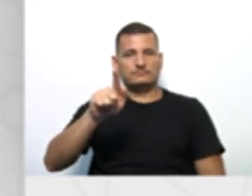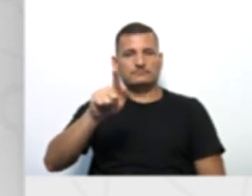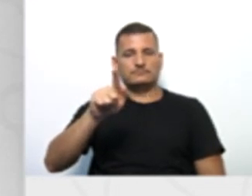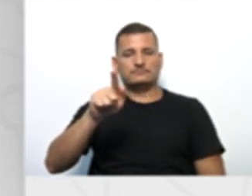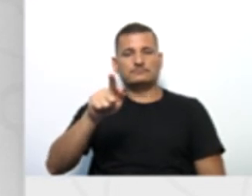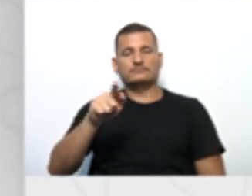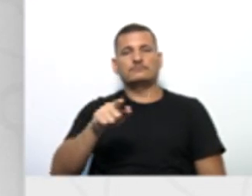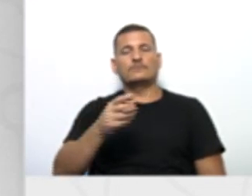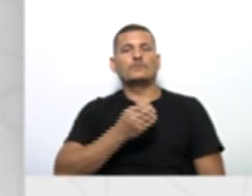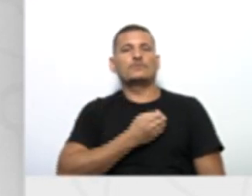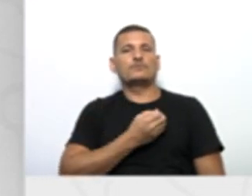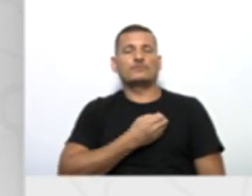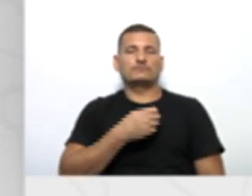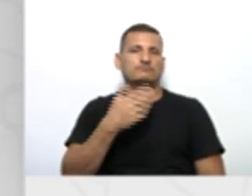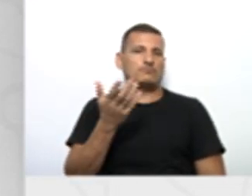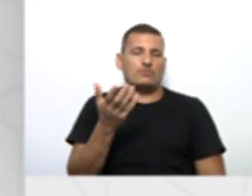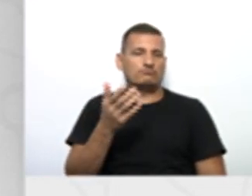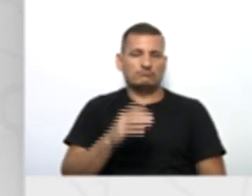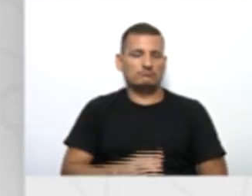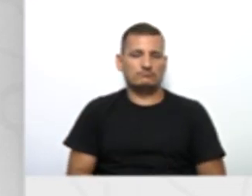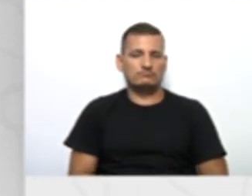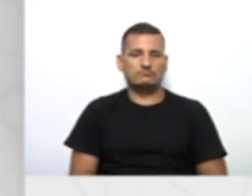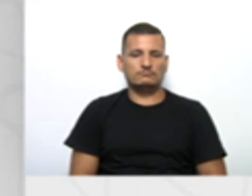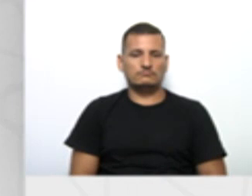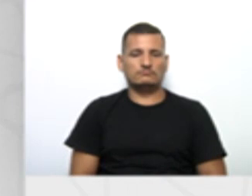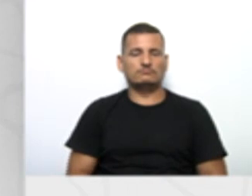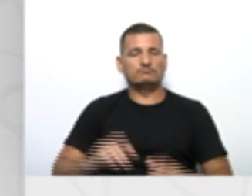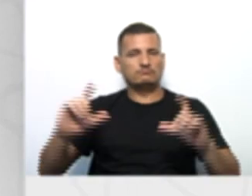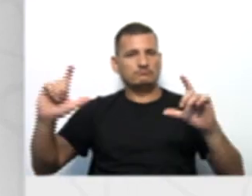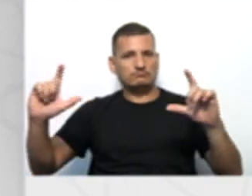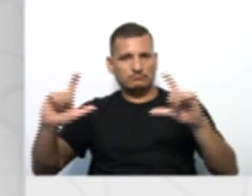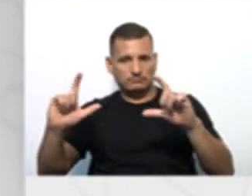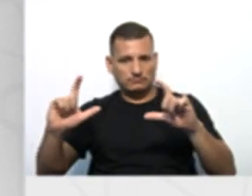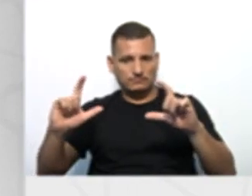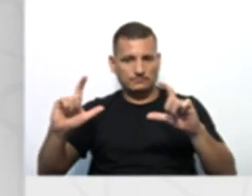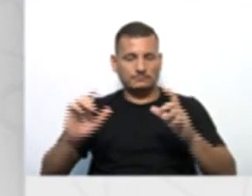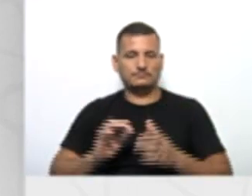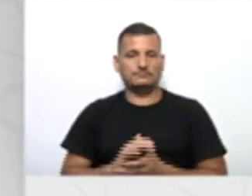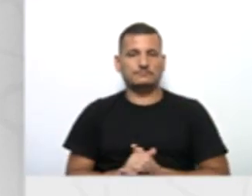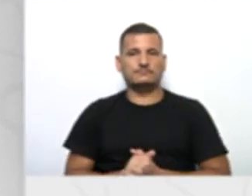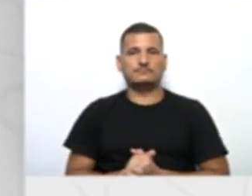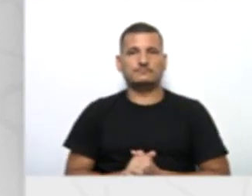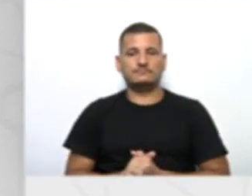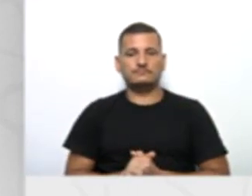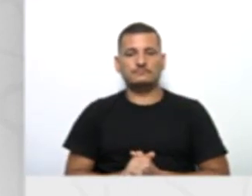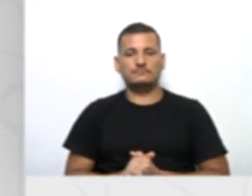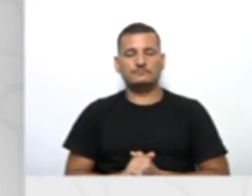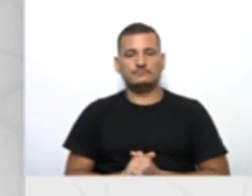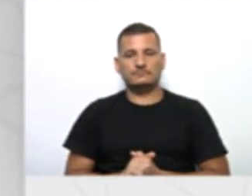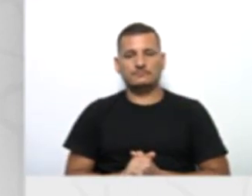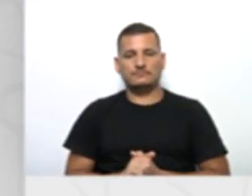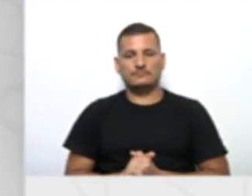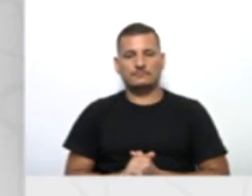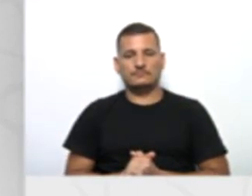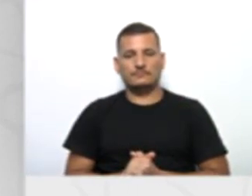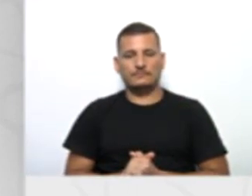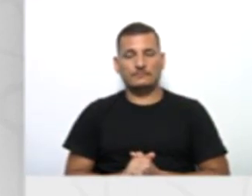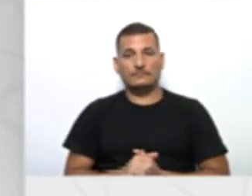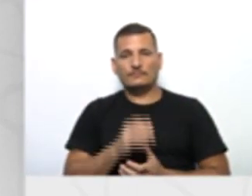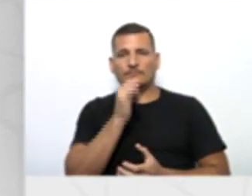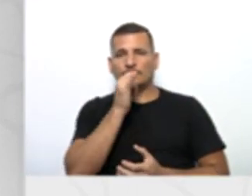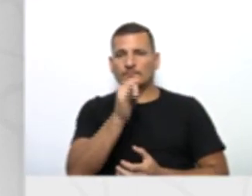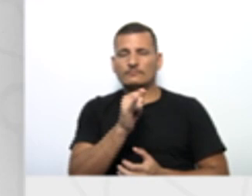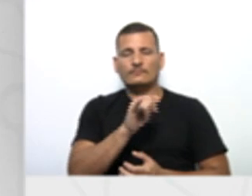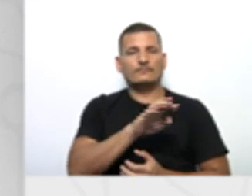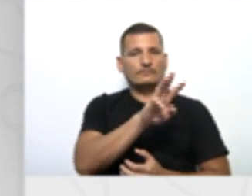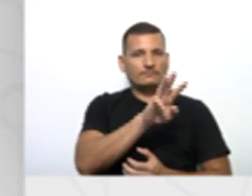o número da página e fecho parênteses. Se eu tiver copiado de um texto da